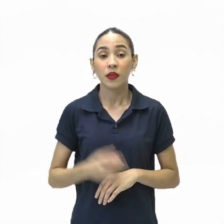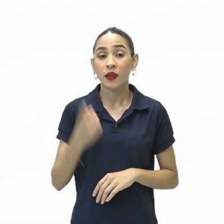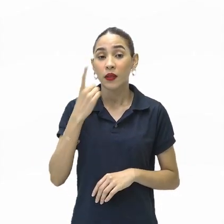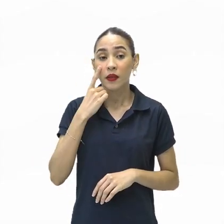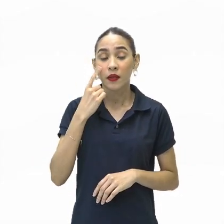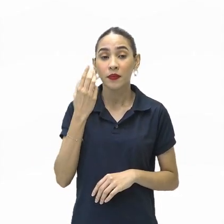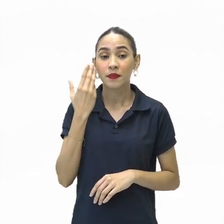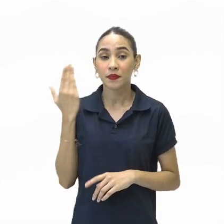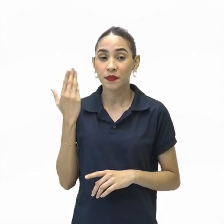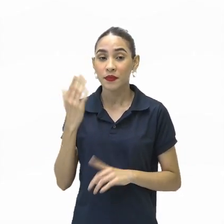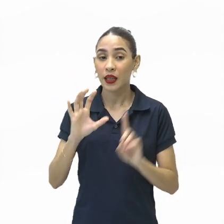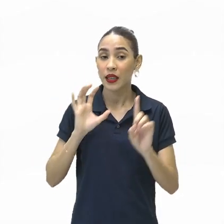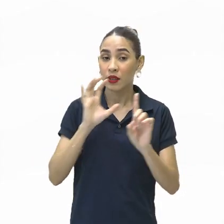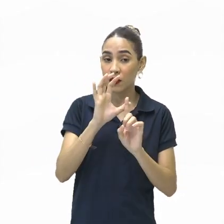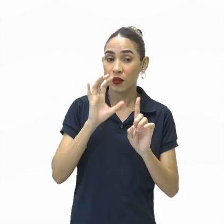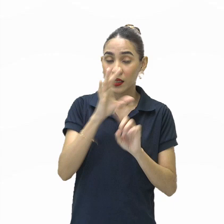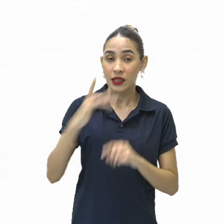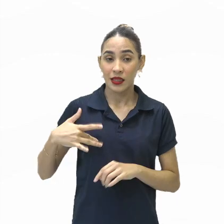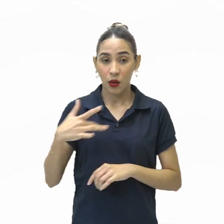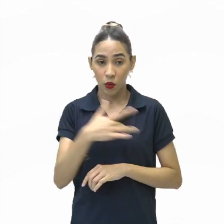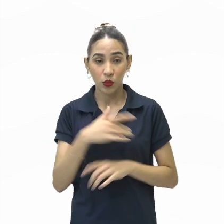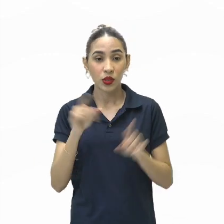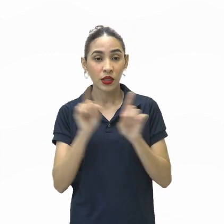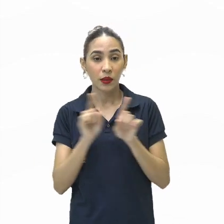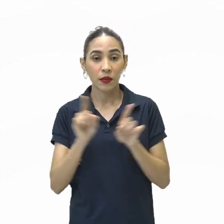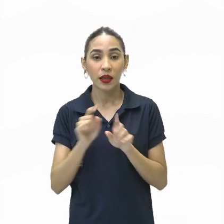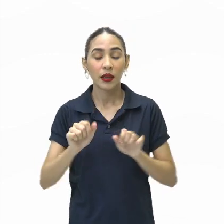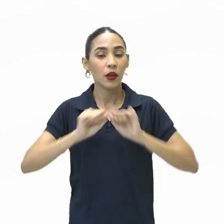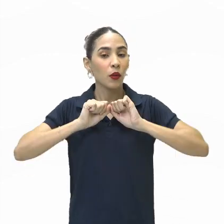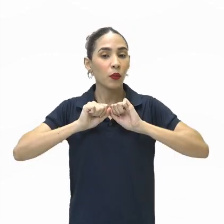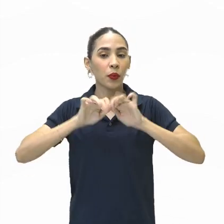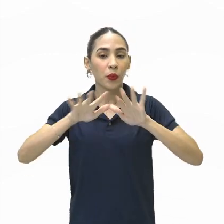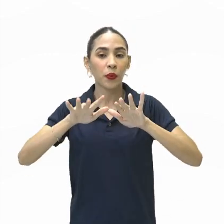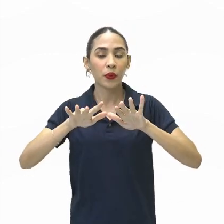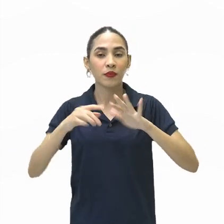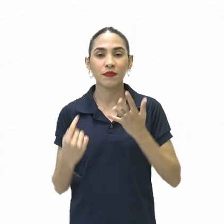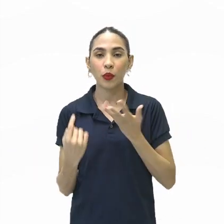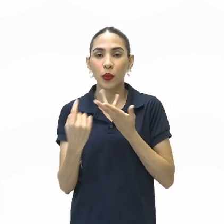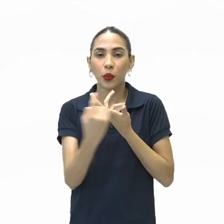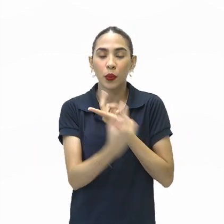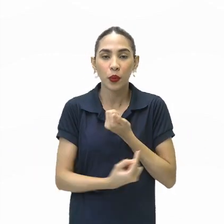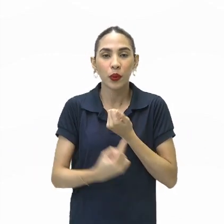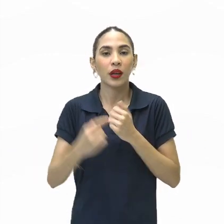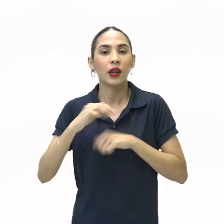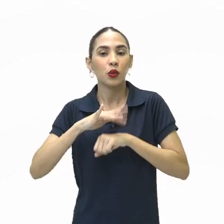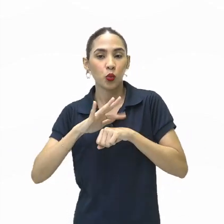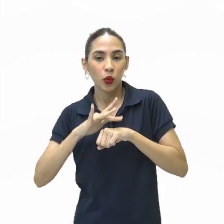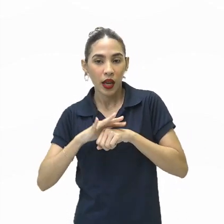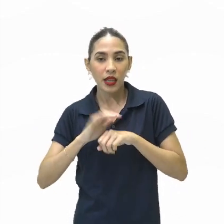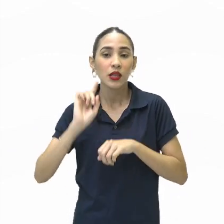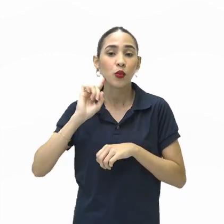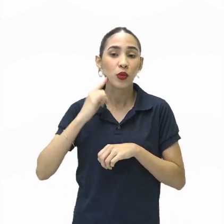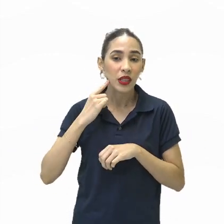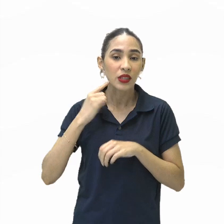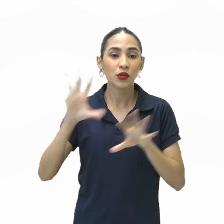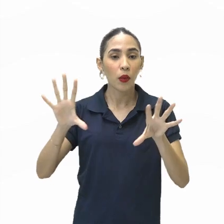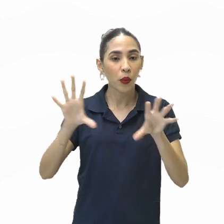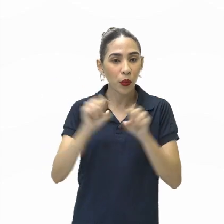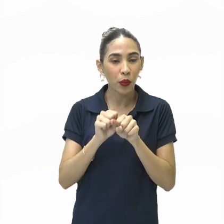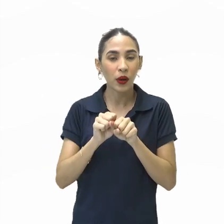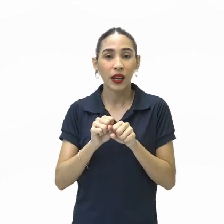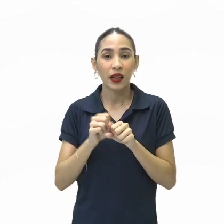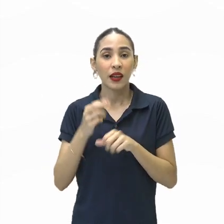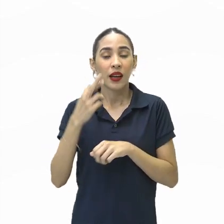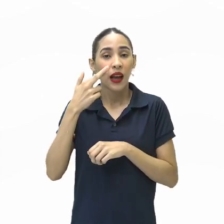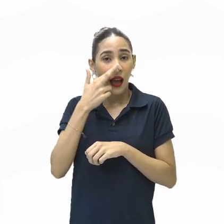olhada aí. Os impactos na saúde que a gente tem é a proliferação de vetores, de doenças. O lixo ele atrai